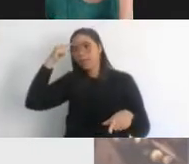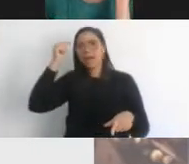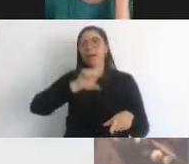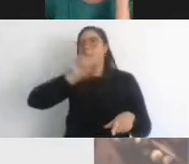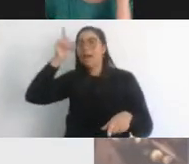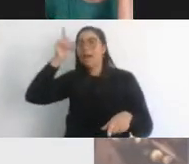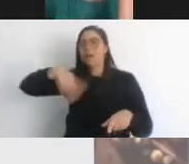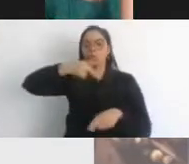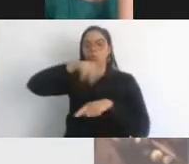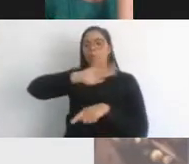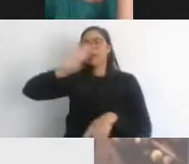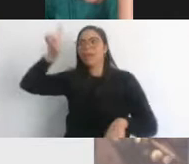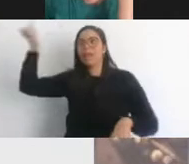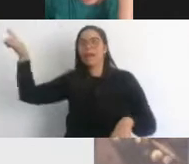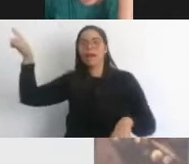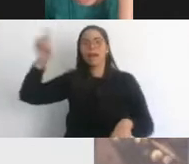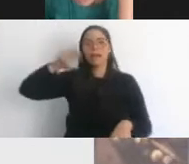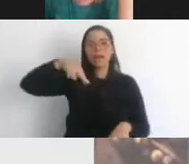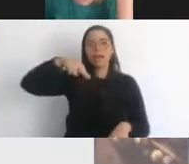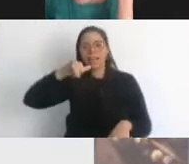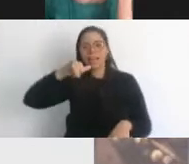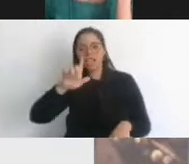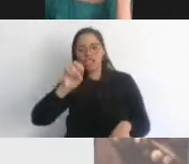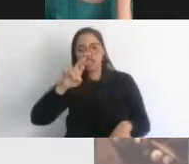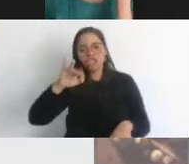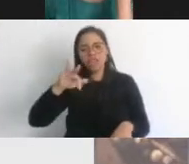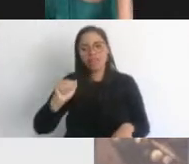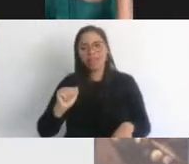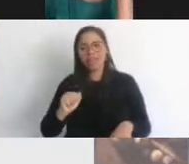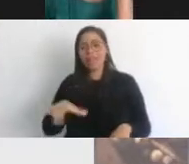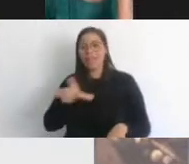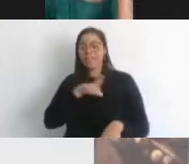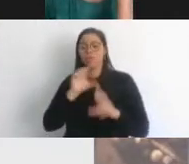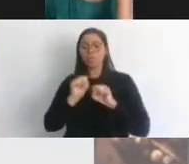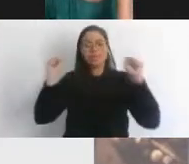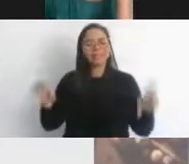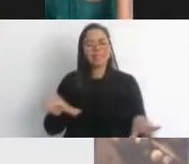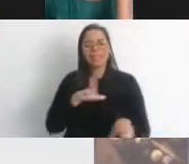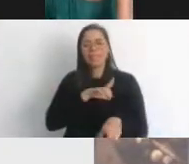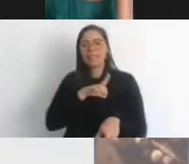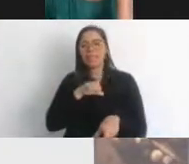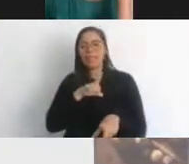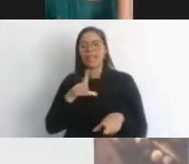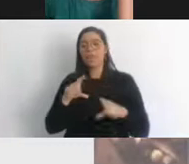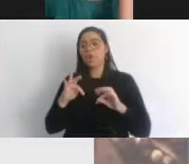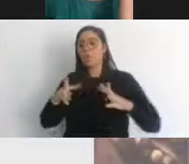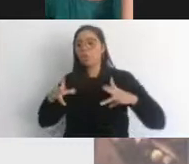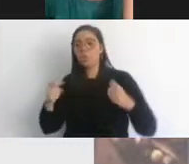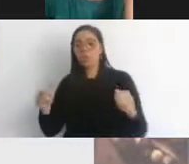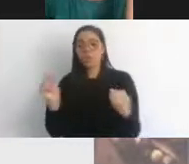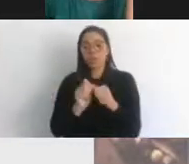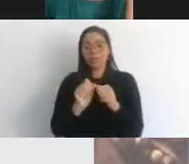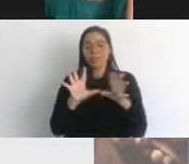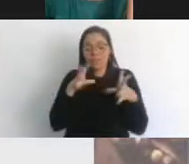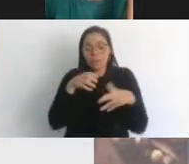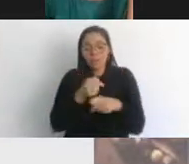Nigéria que é o colonizador vai até Nigéria onde já tem todo um sistema já tem toda uma constituição e ele vai fazer um processo de dominação